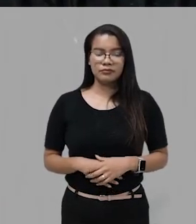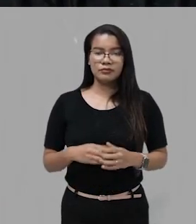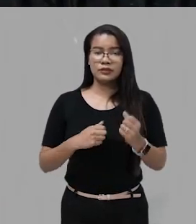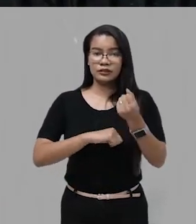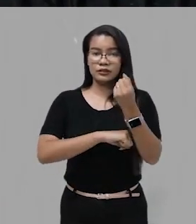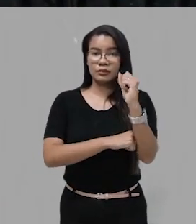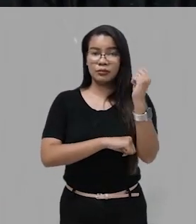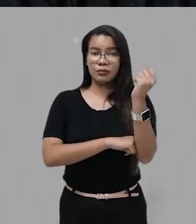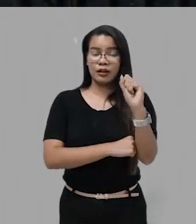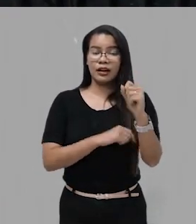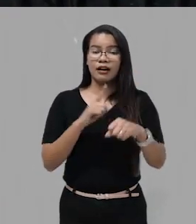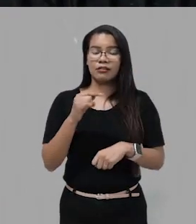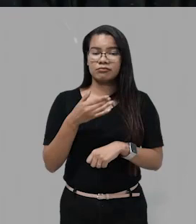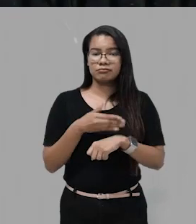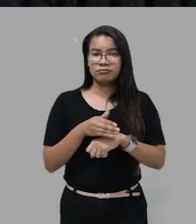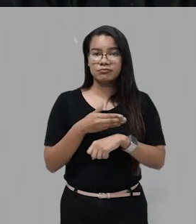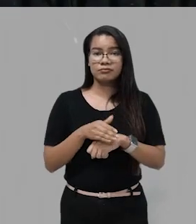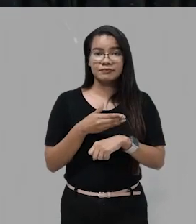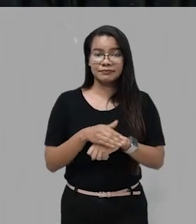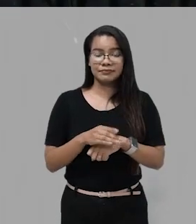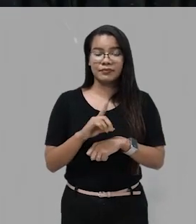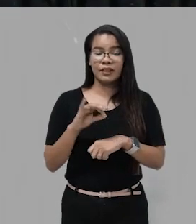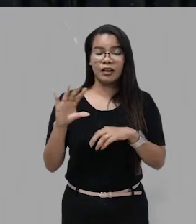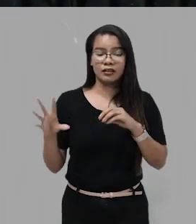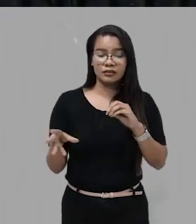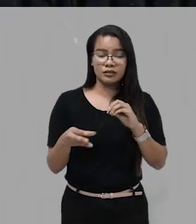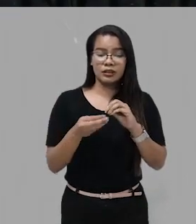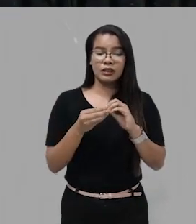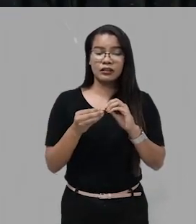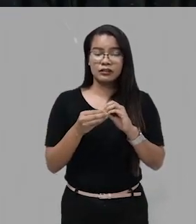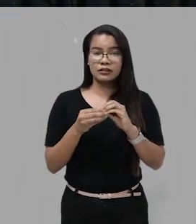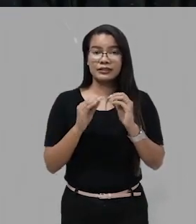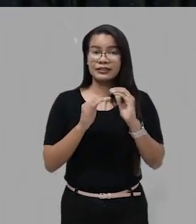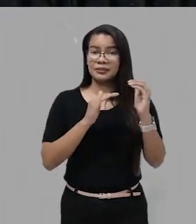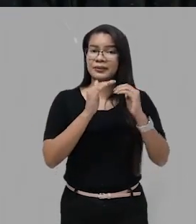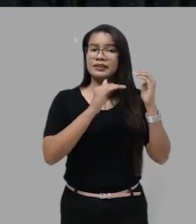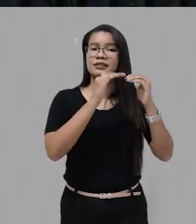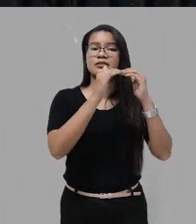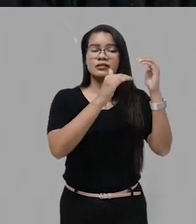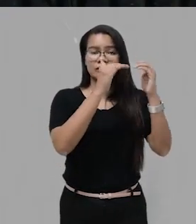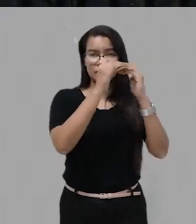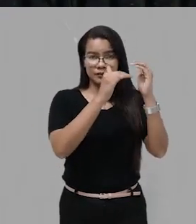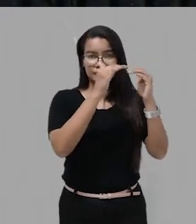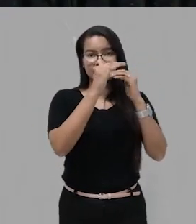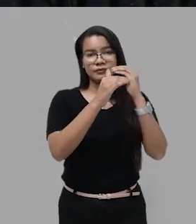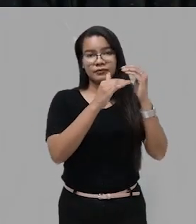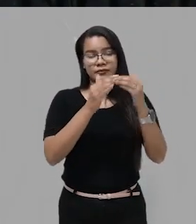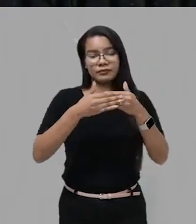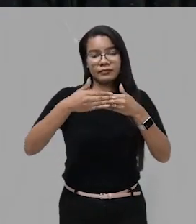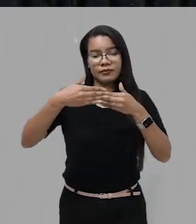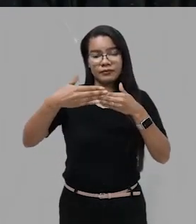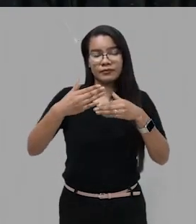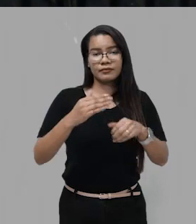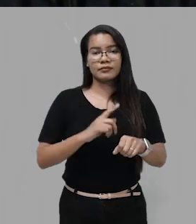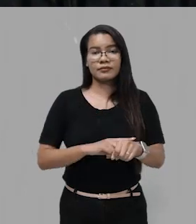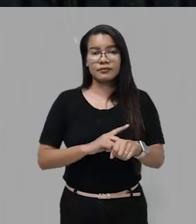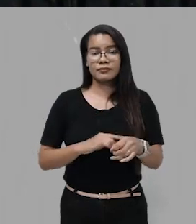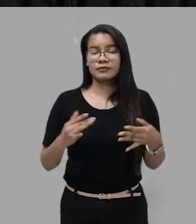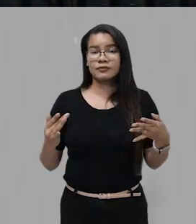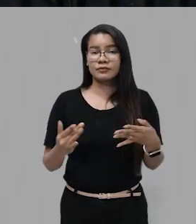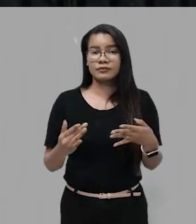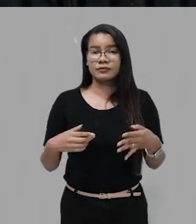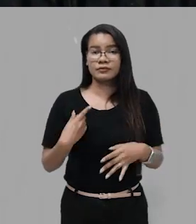motora ela é treinável, ela é adquirida, ela é desenvolvida com o decorrer do tempo. Hoje